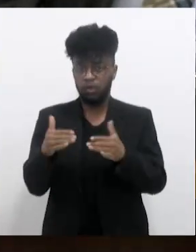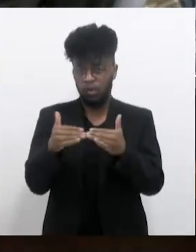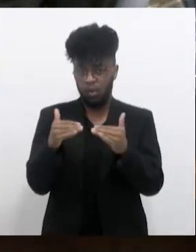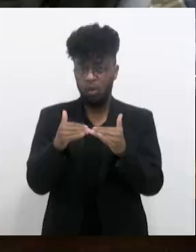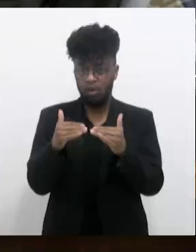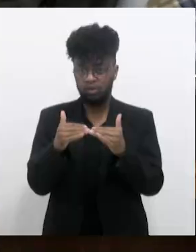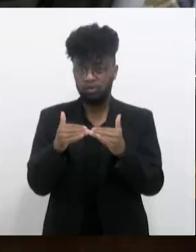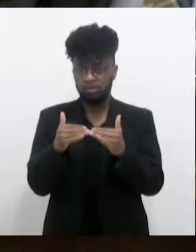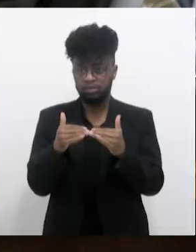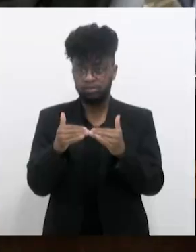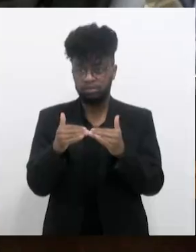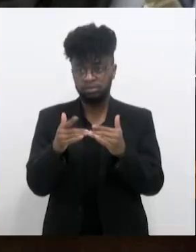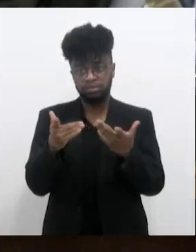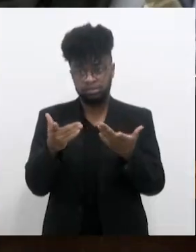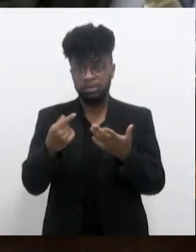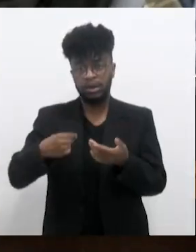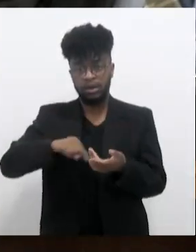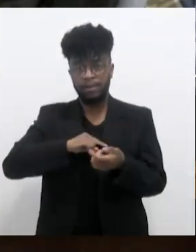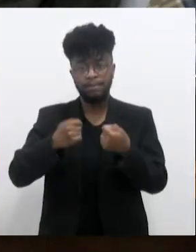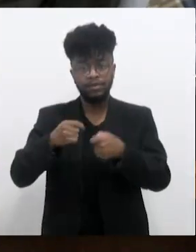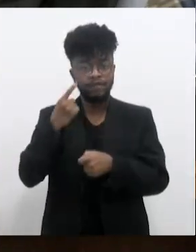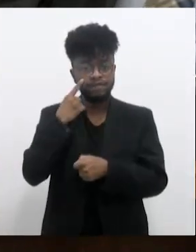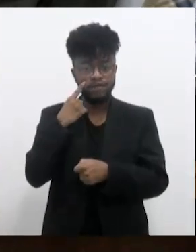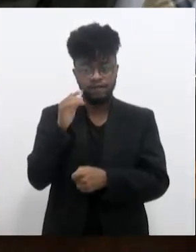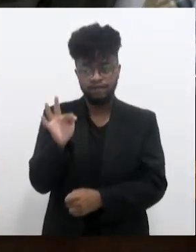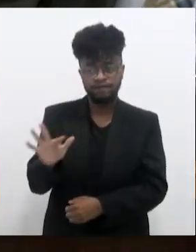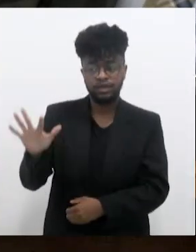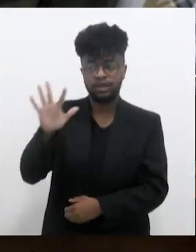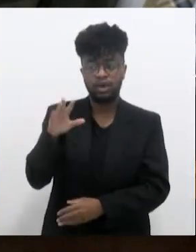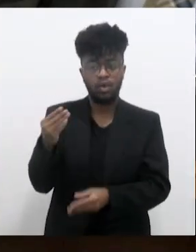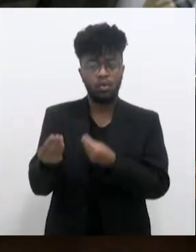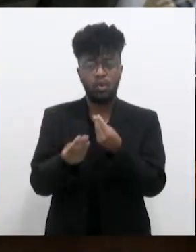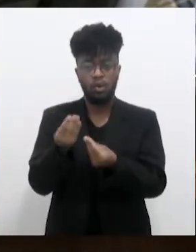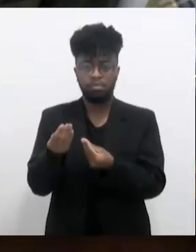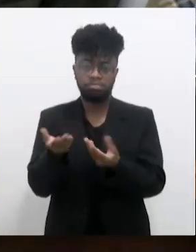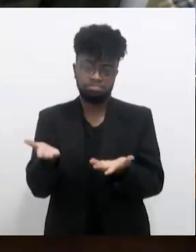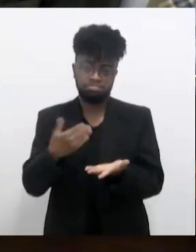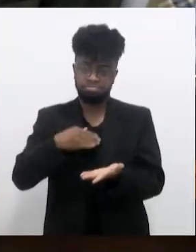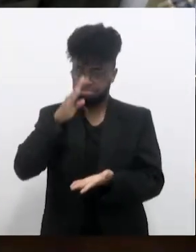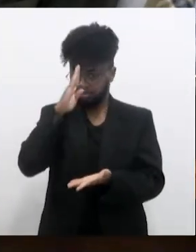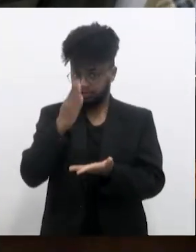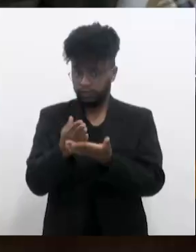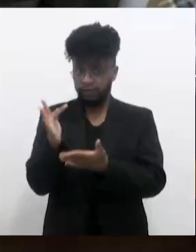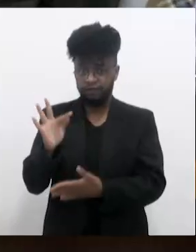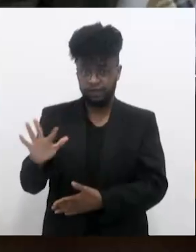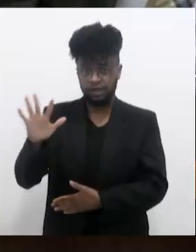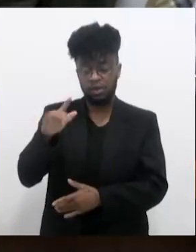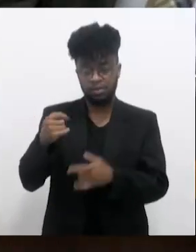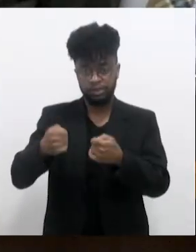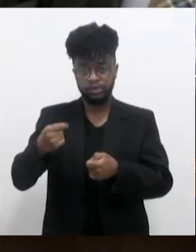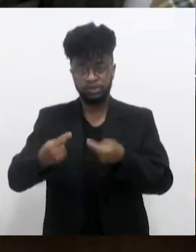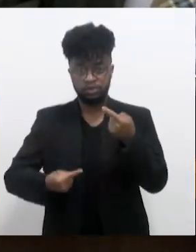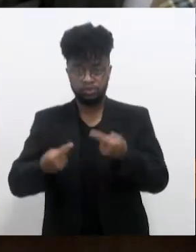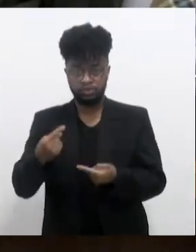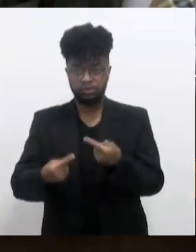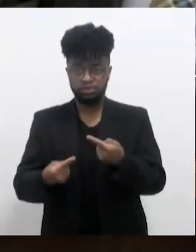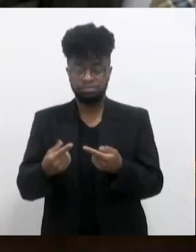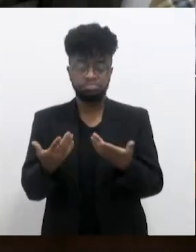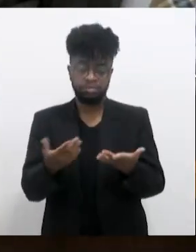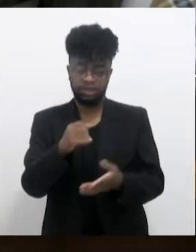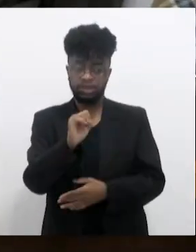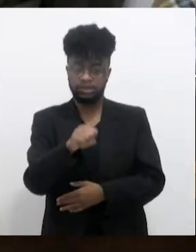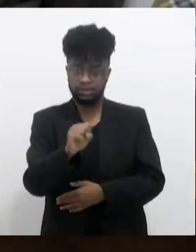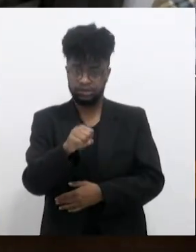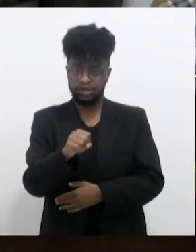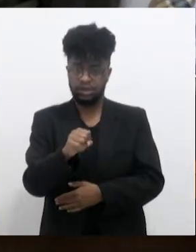e até a gente tem que ver se é a nível federal, deputado Mink. Acredito que se é a nível federal que tem que ser discutido, aí sim,